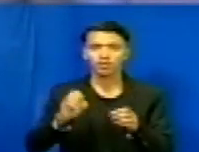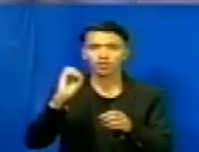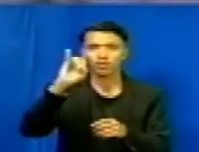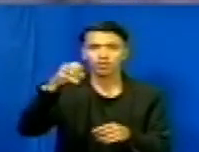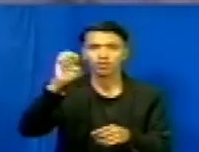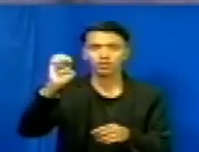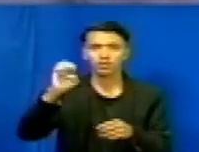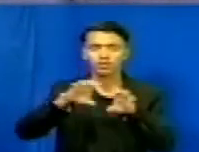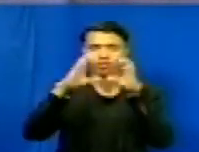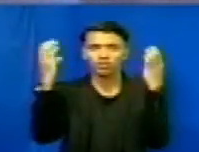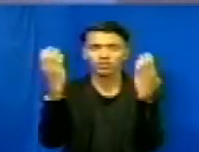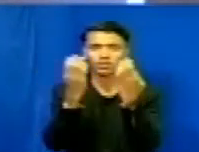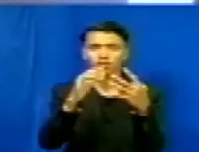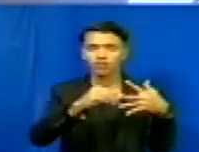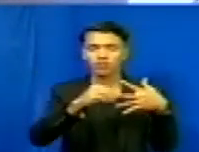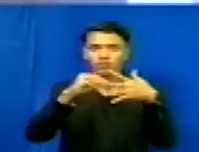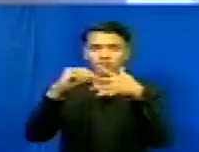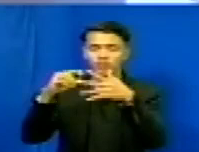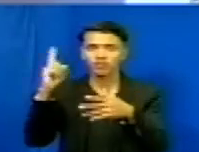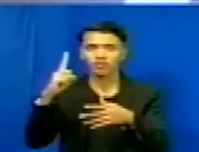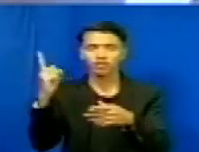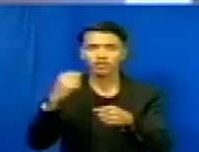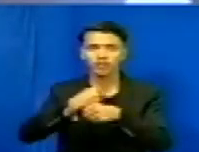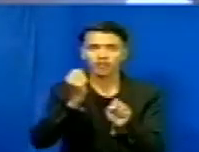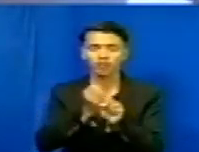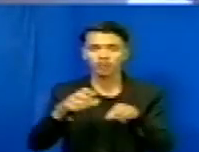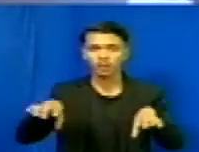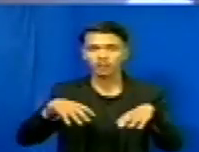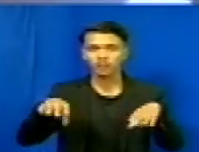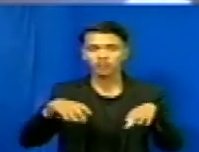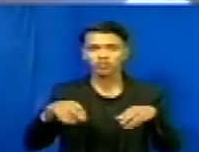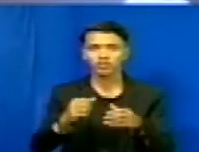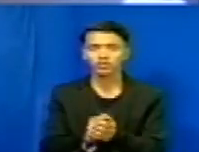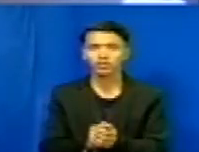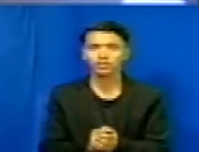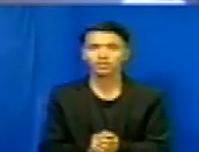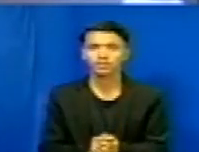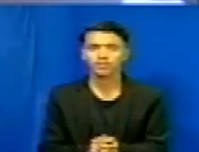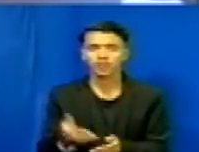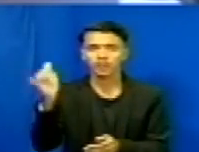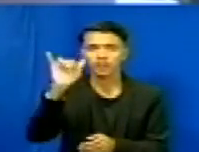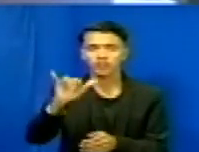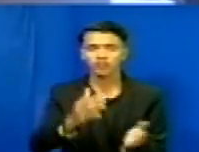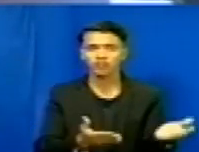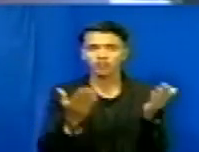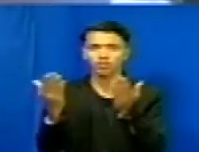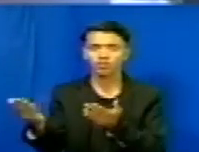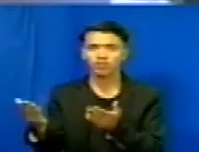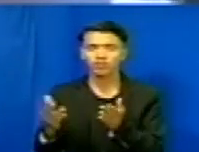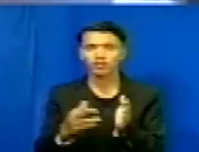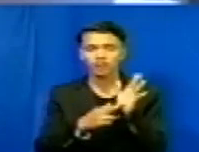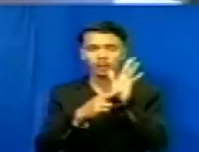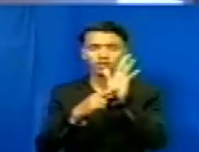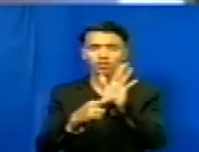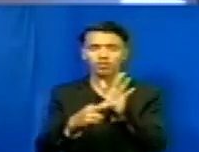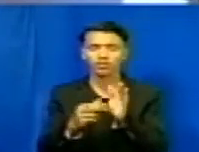cada comissão especializada permanente, a audiência antes de ser submetida a ser parecer setorial